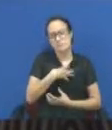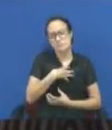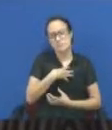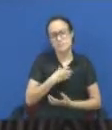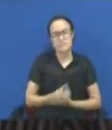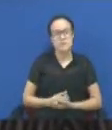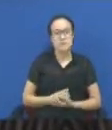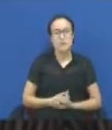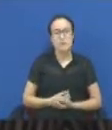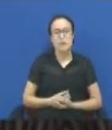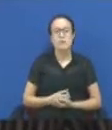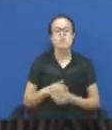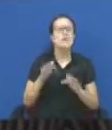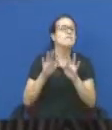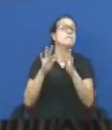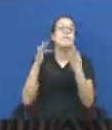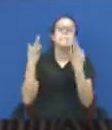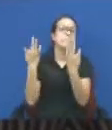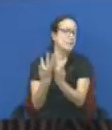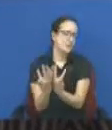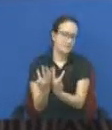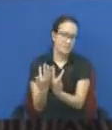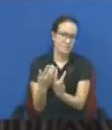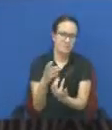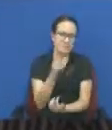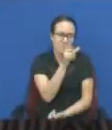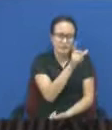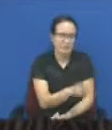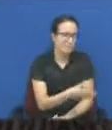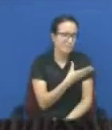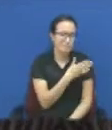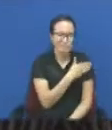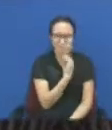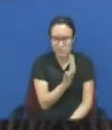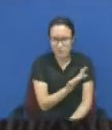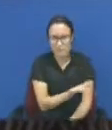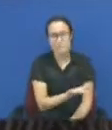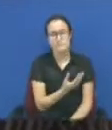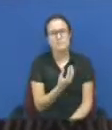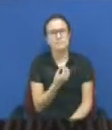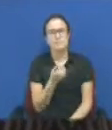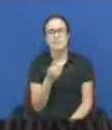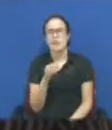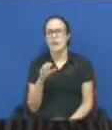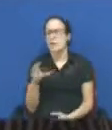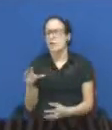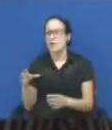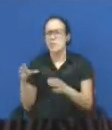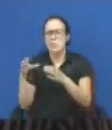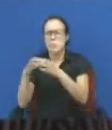na situação dos familiares, né? Vimos lá todos os partidos unidos